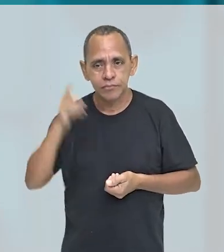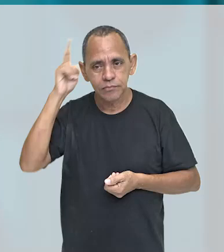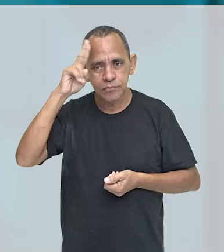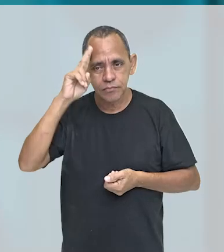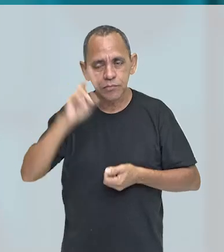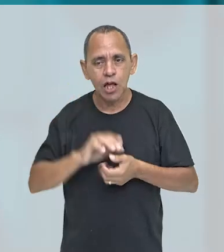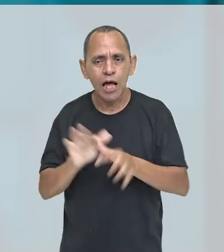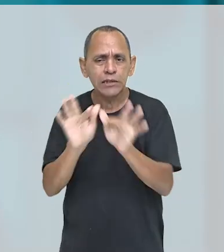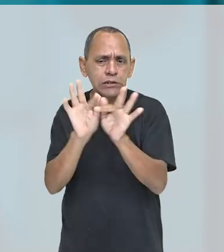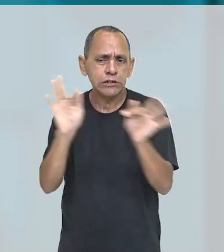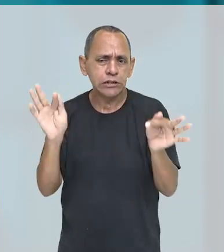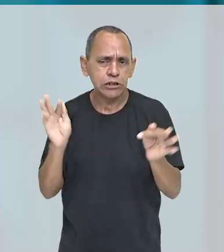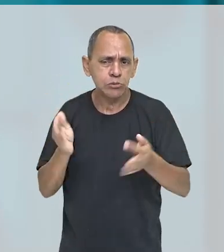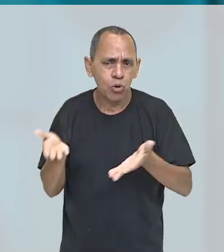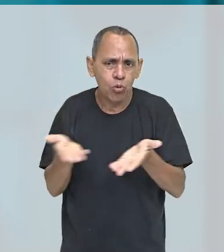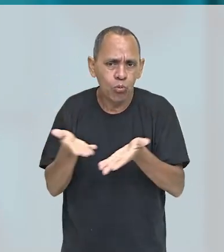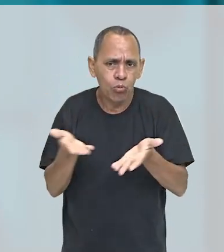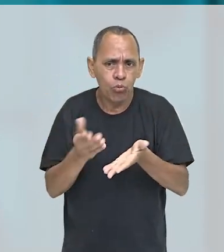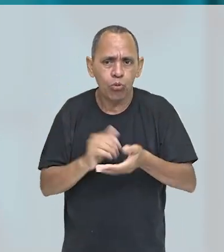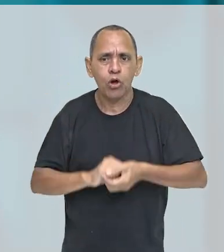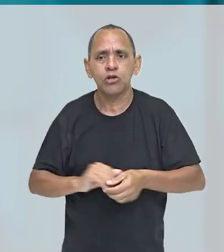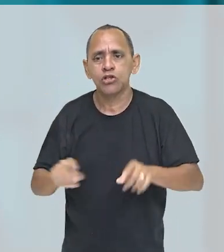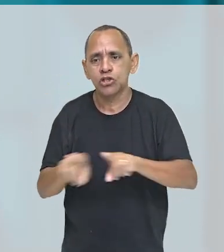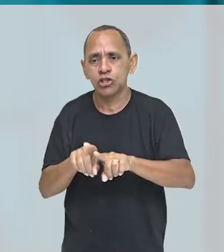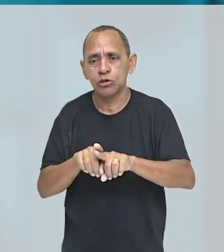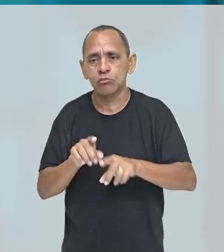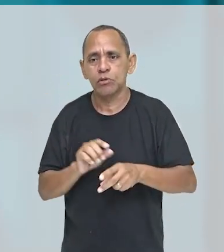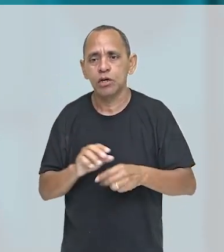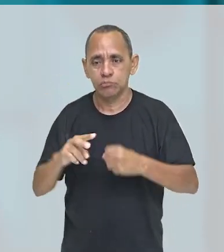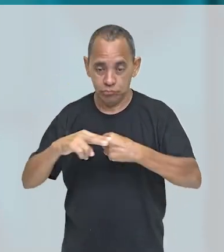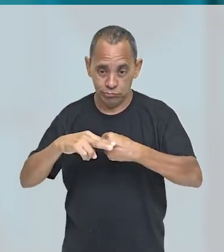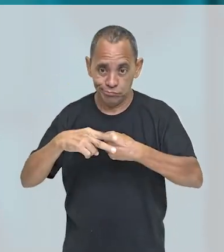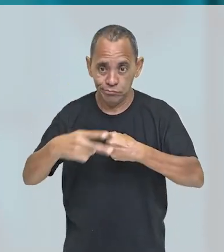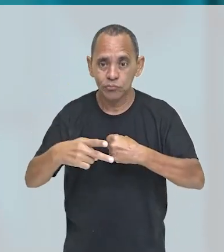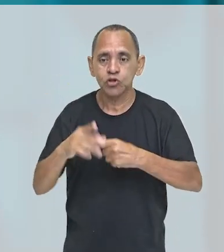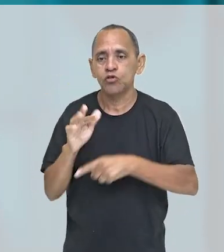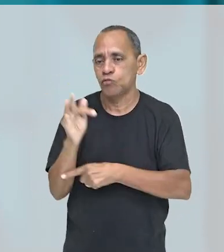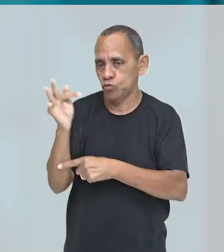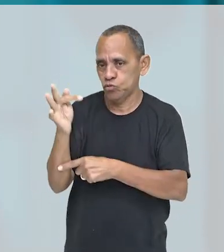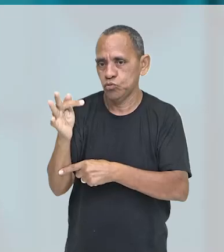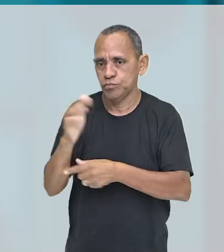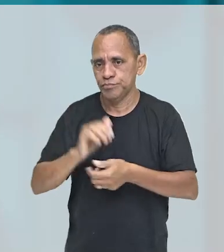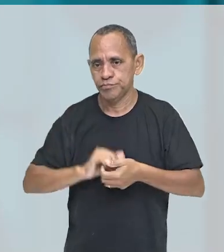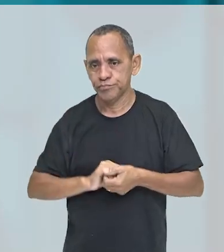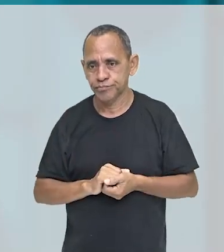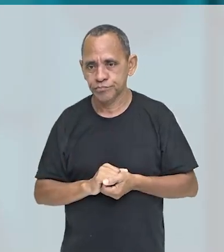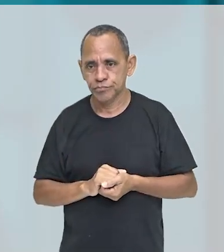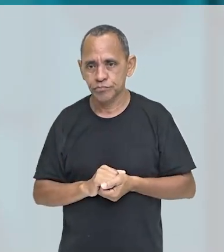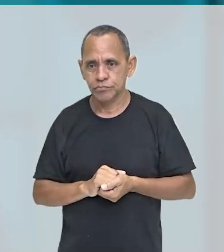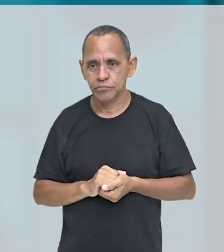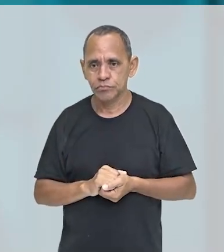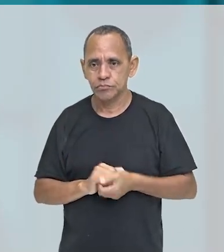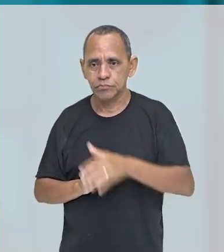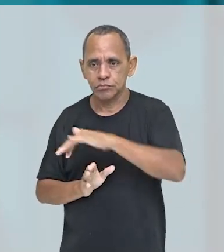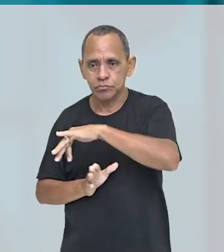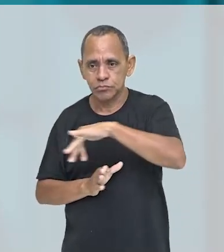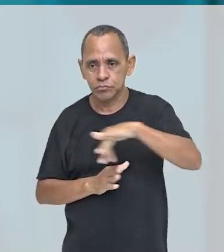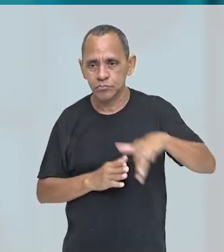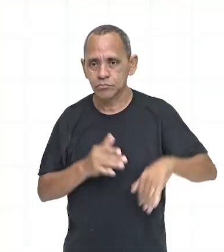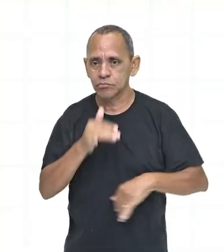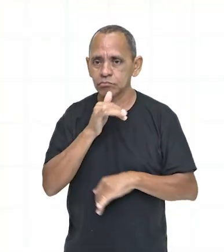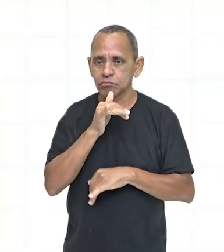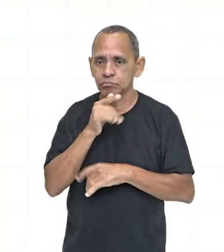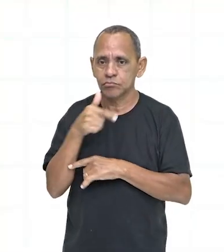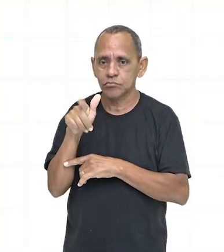present, simple future. A segunda oração, que é a consequência, estará sempre no futuro, tá? Vou mostrar mais um exemplo para vocês